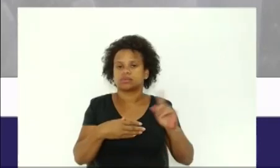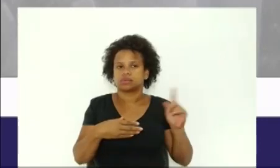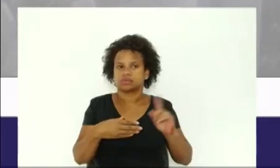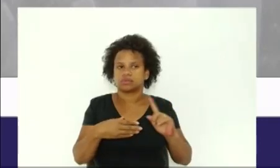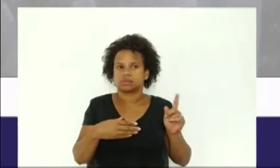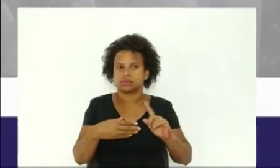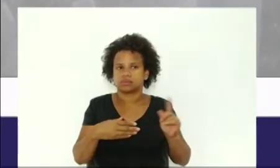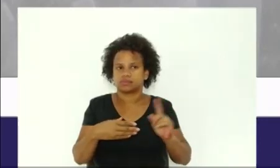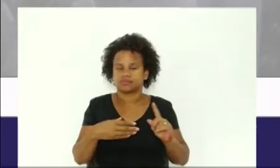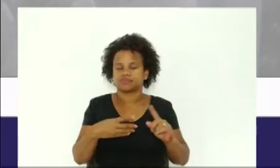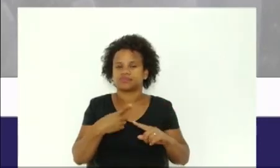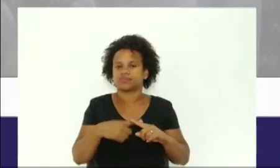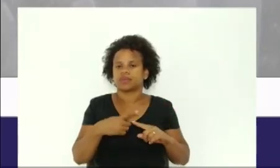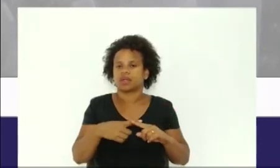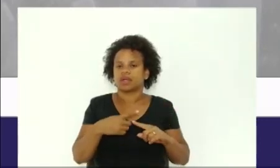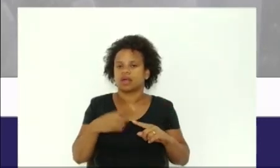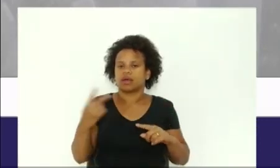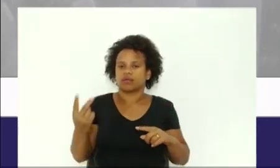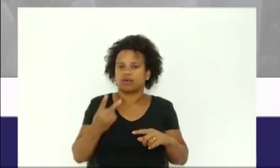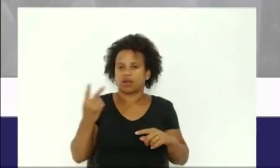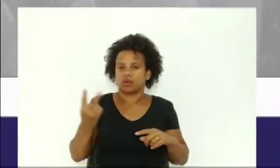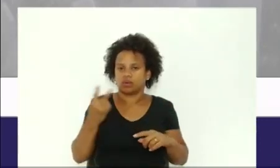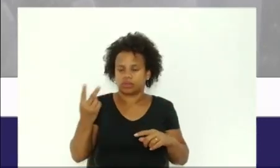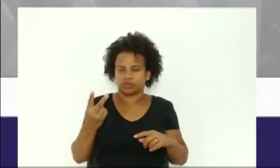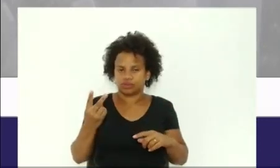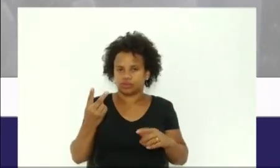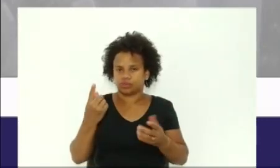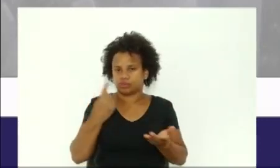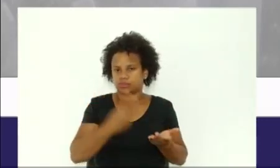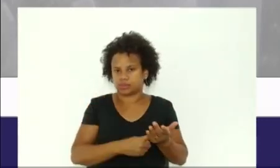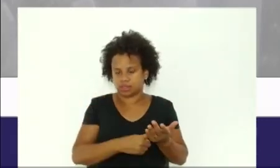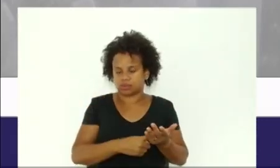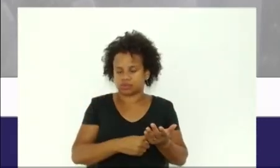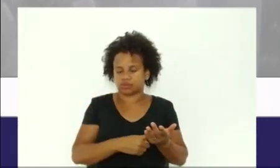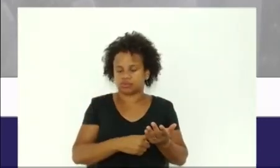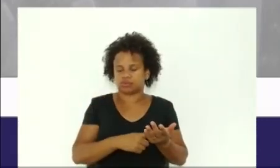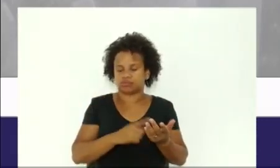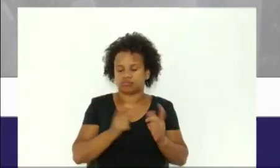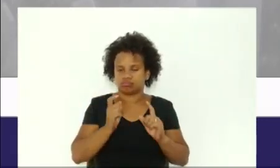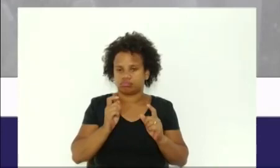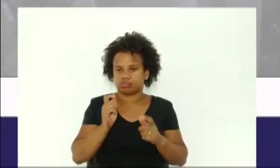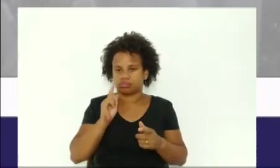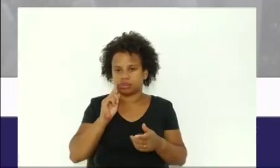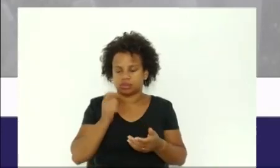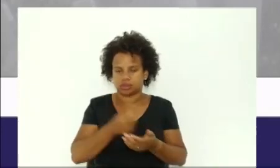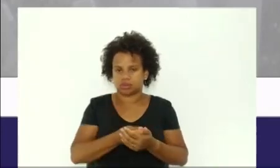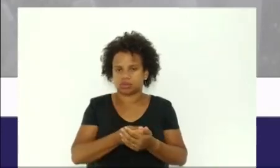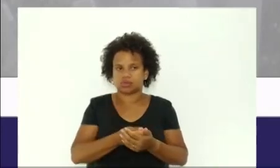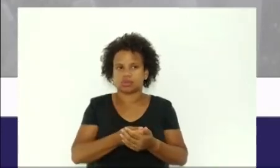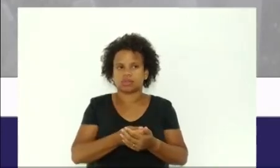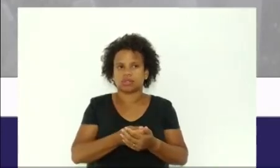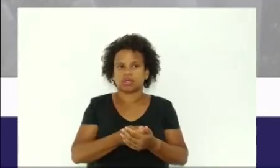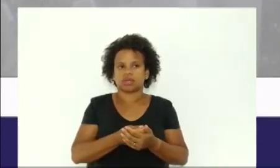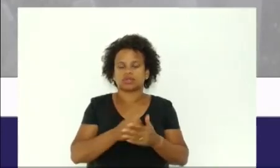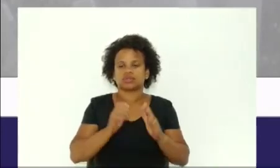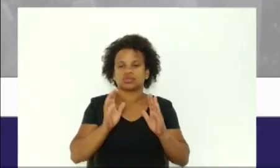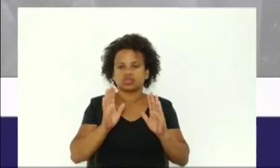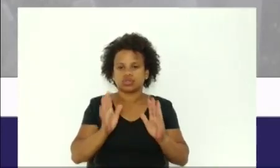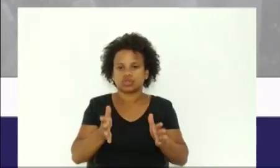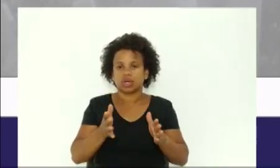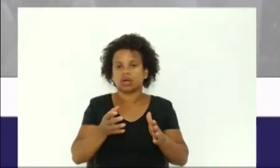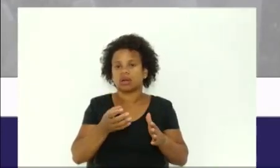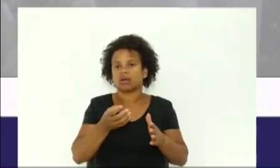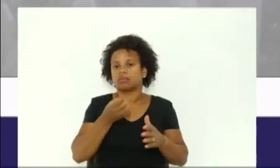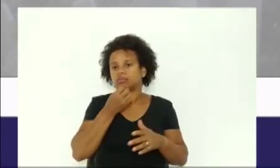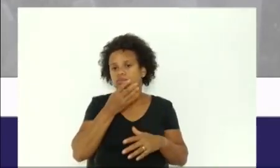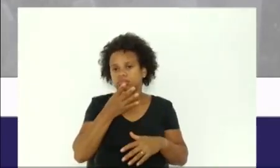porque os valores que foram consignados, como o que estão mais do que suficiente, e aí é sobre o